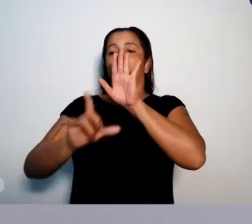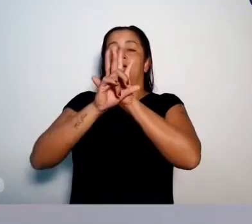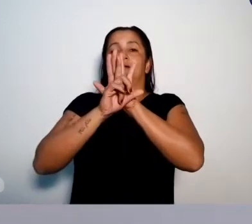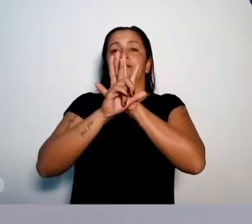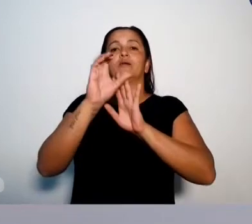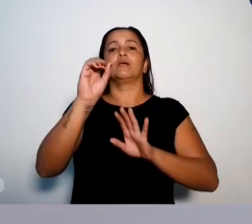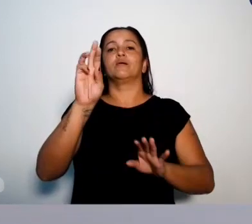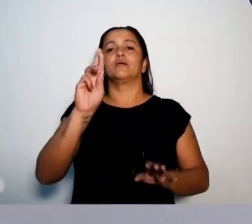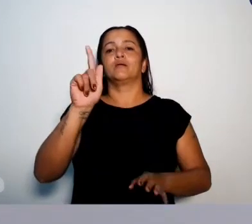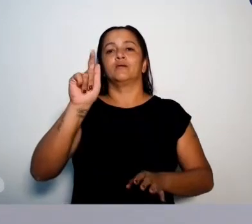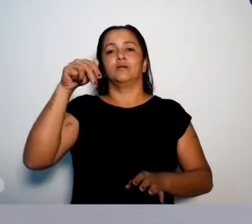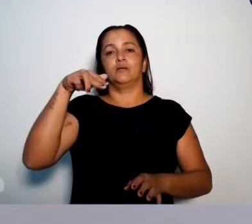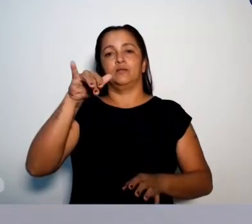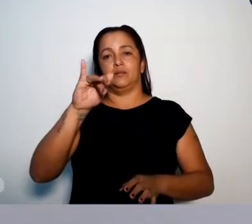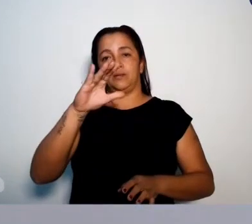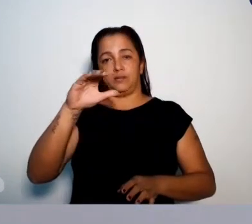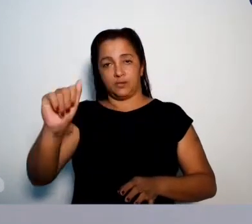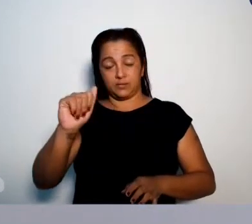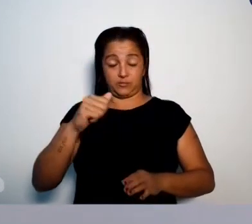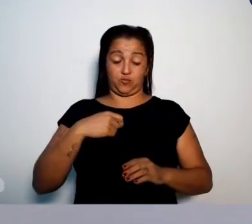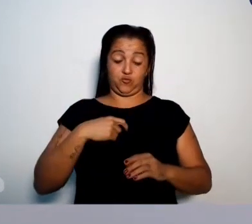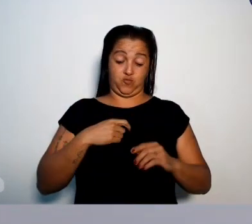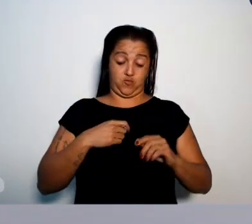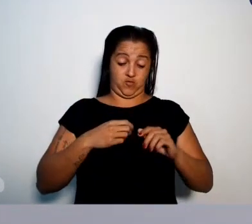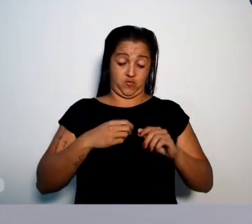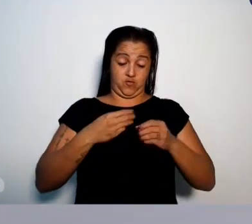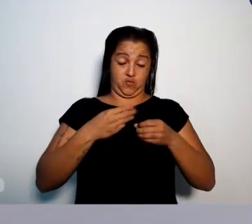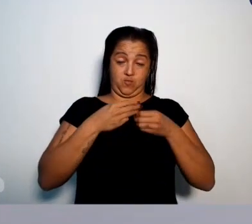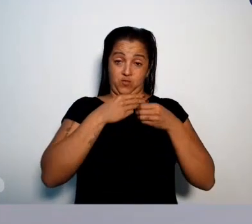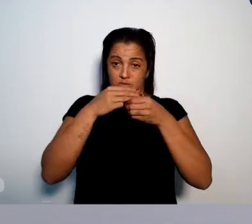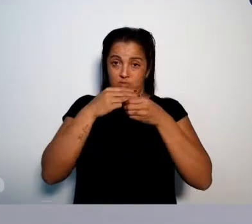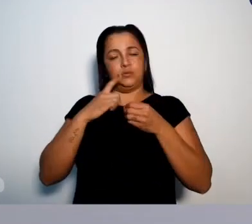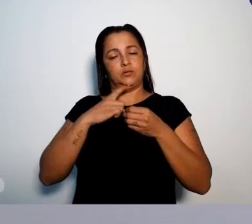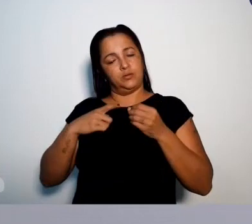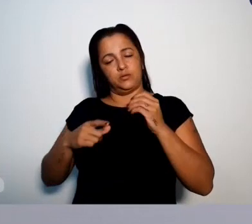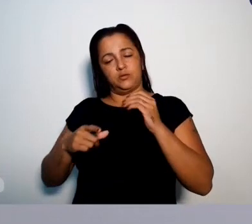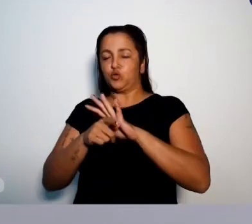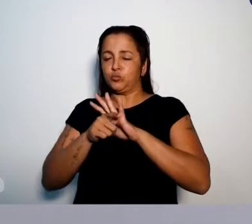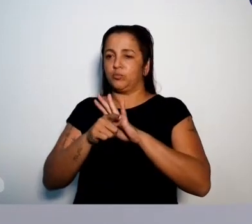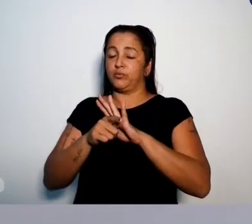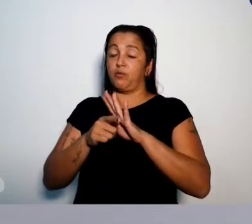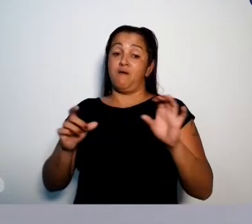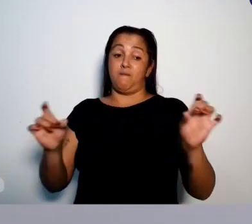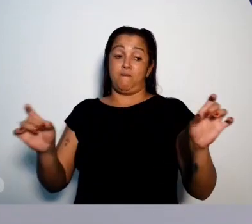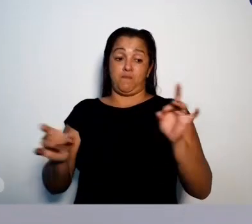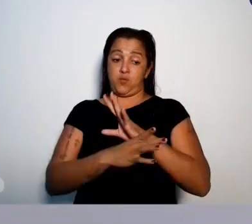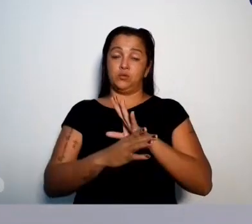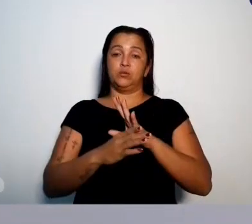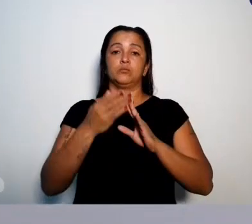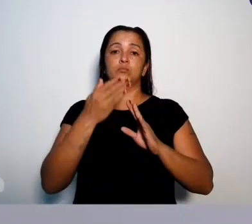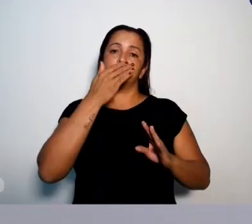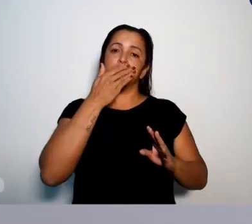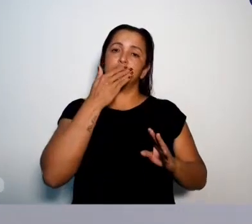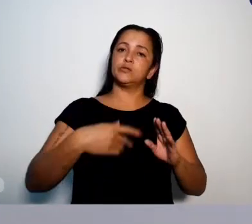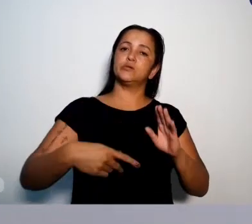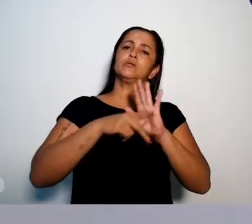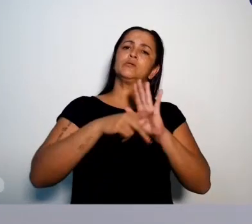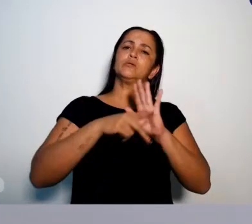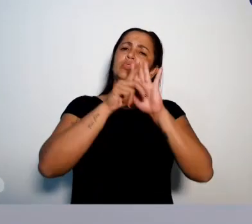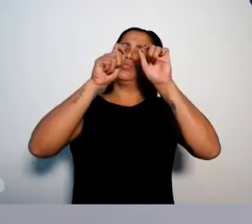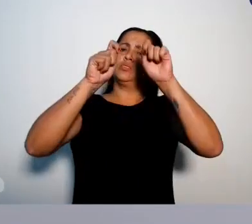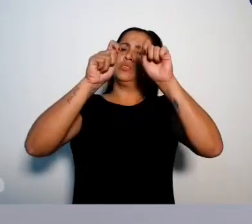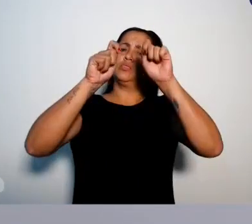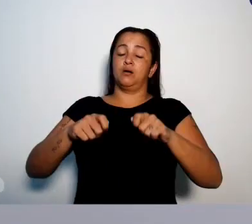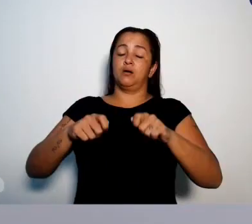Município, a constituição de um precedente com base no artigo 192 do